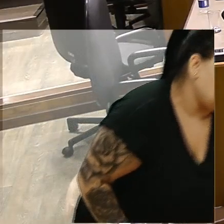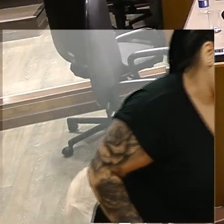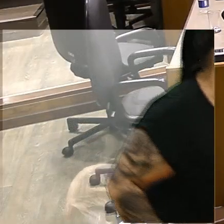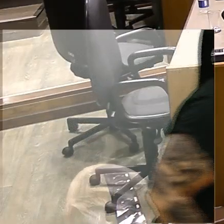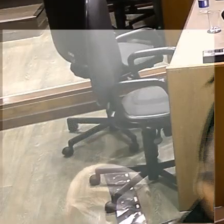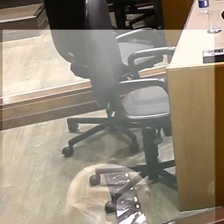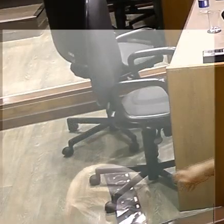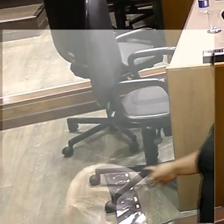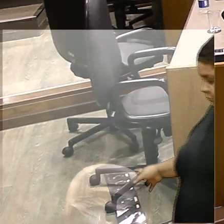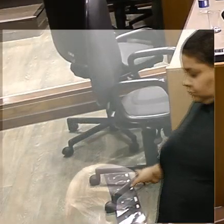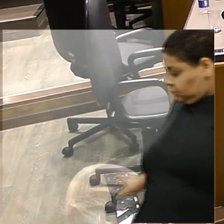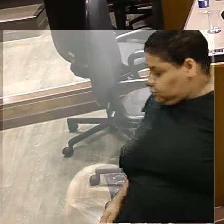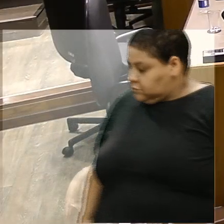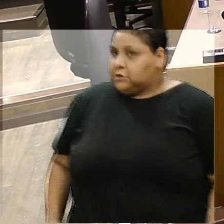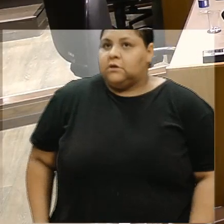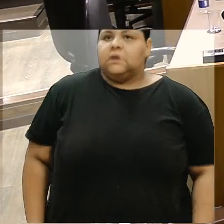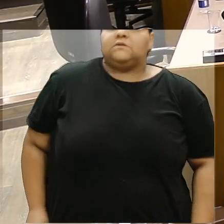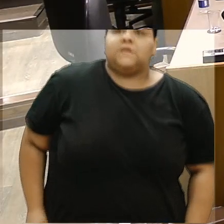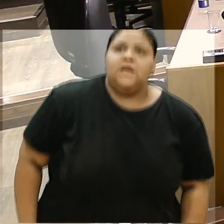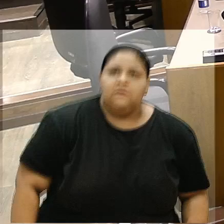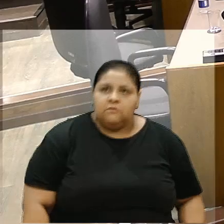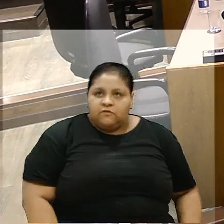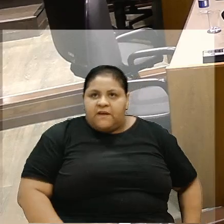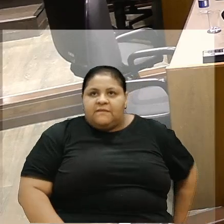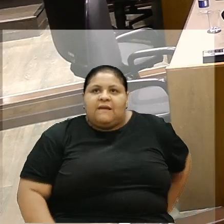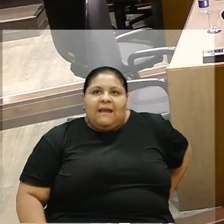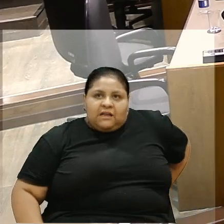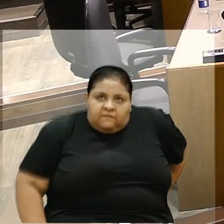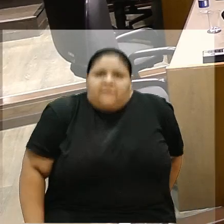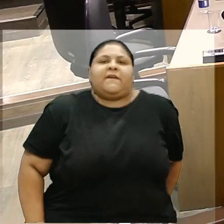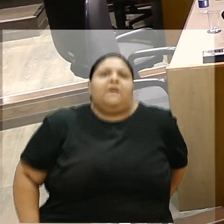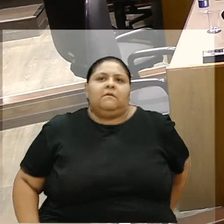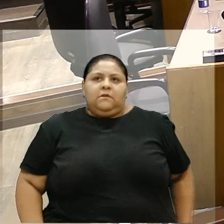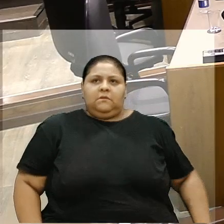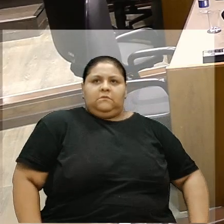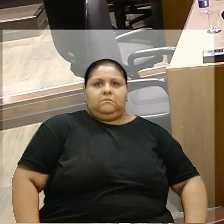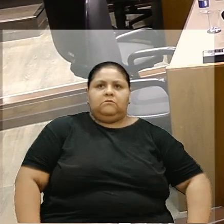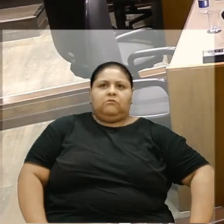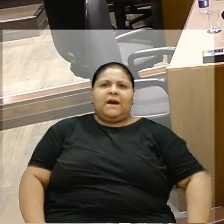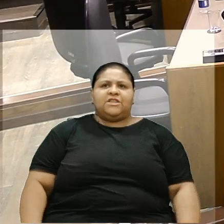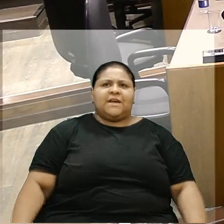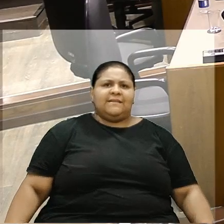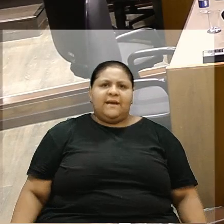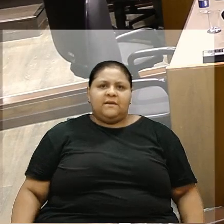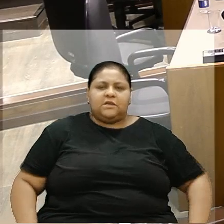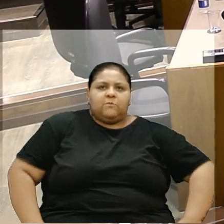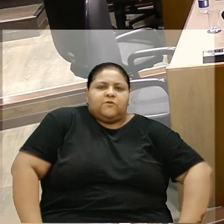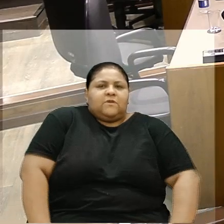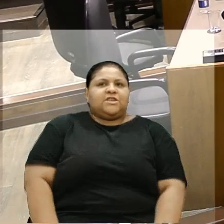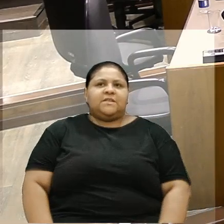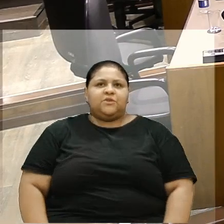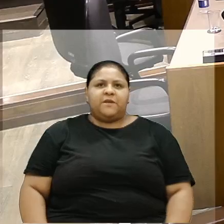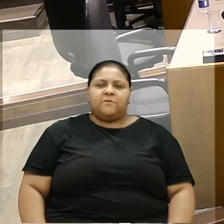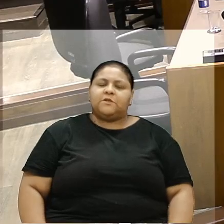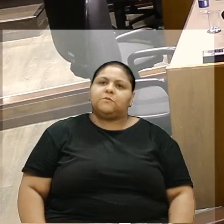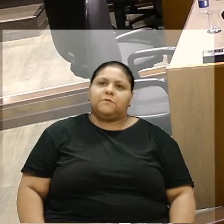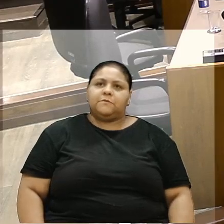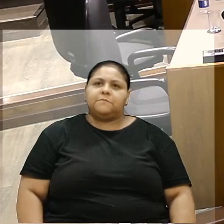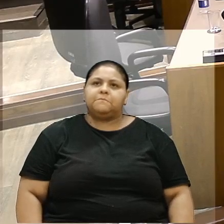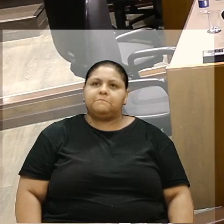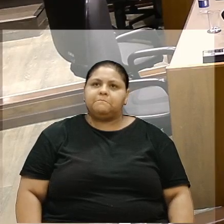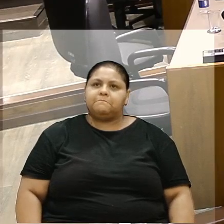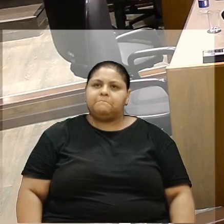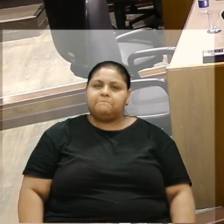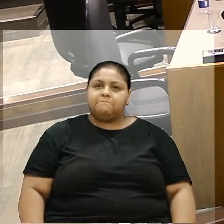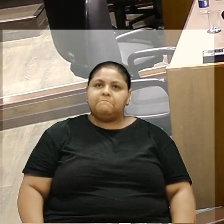que... vereador Daniel. Então, por favor, né, vereadora? Pois, obrigado. Pois já que o vereador me citou, eu também vou usar o tempo